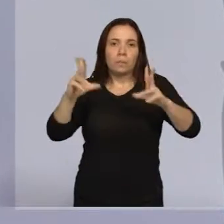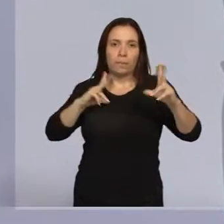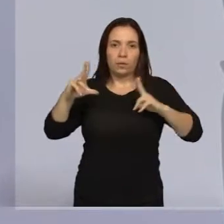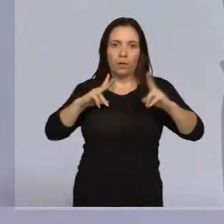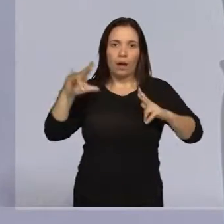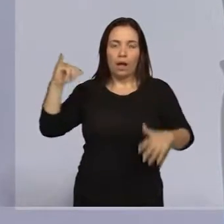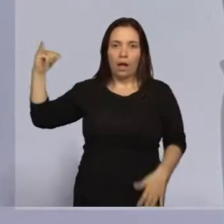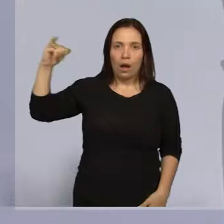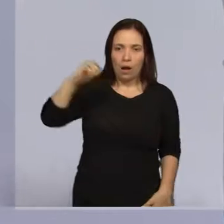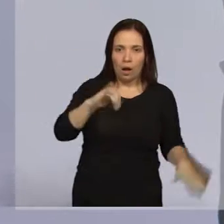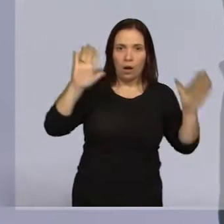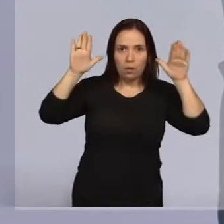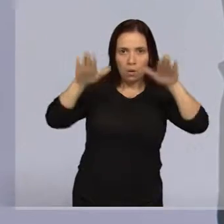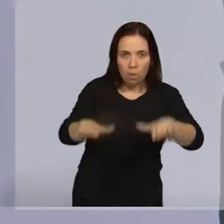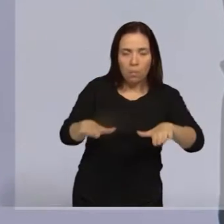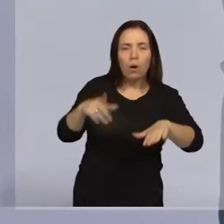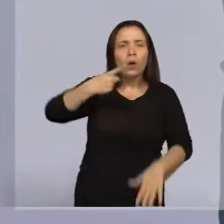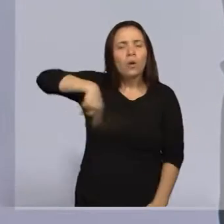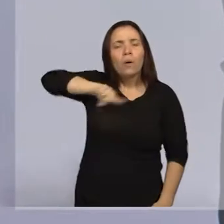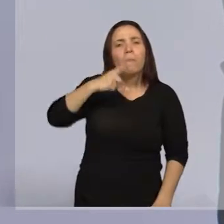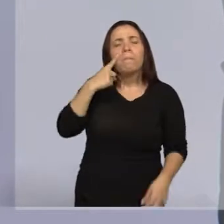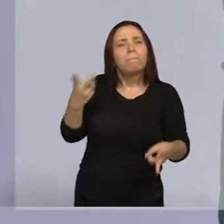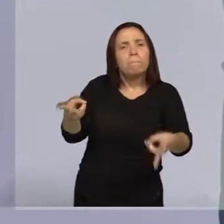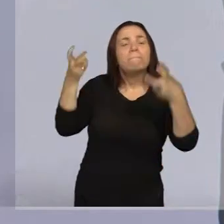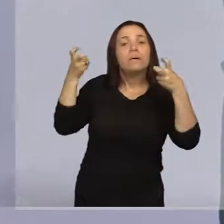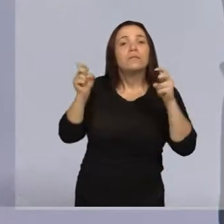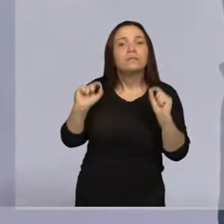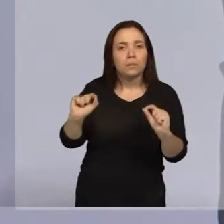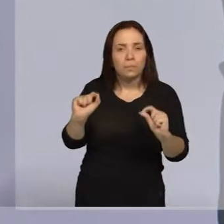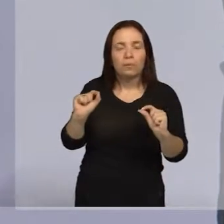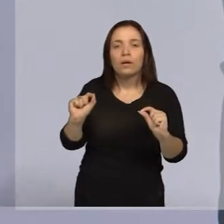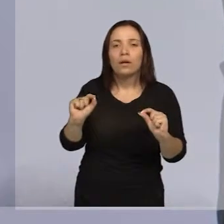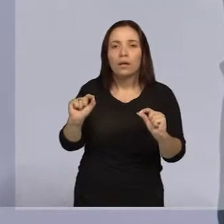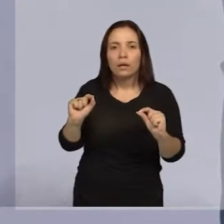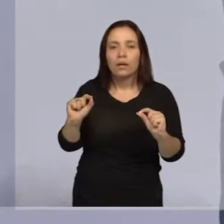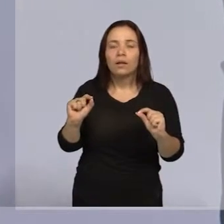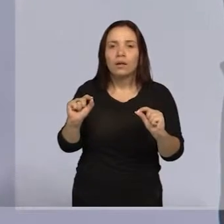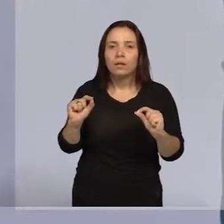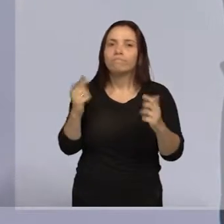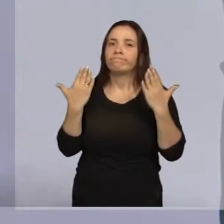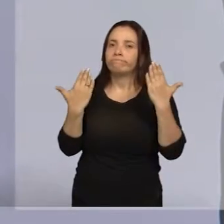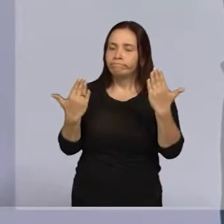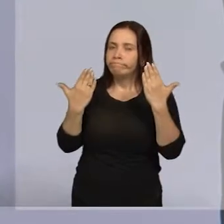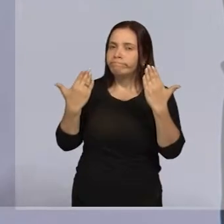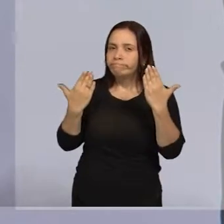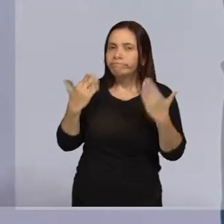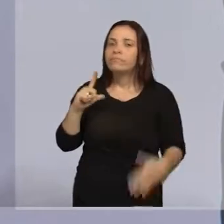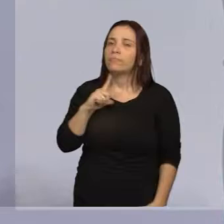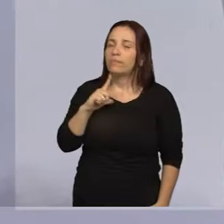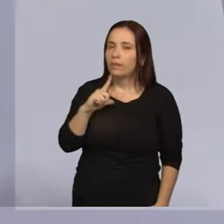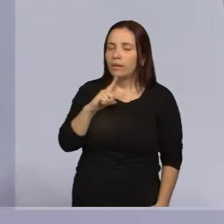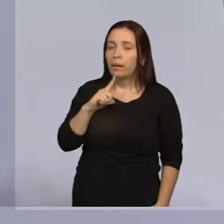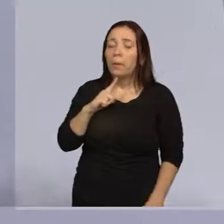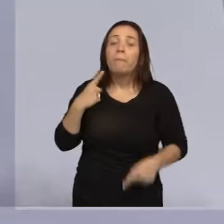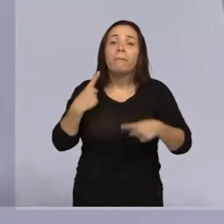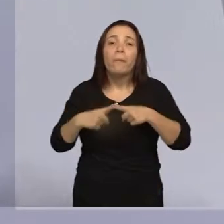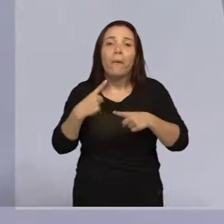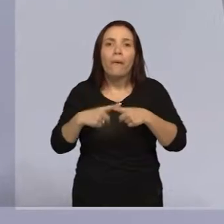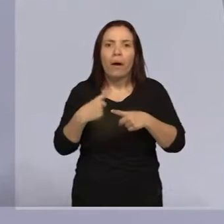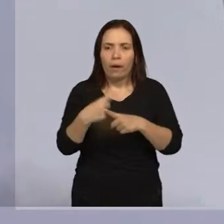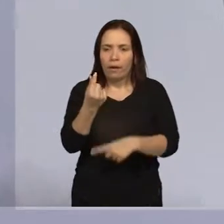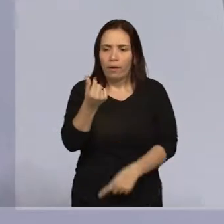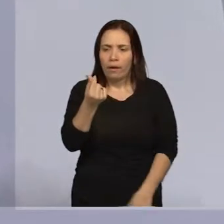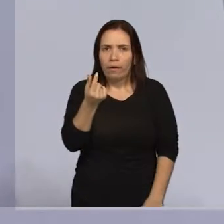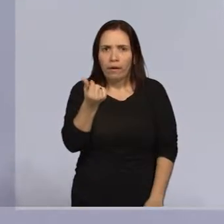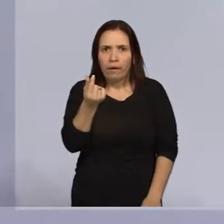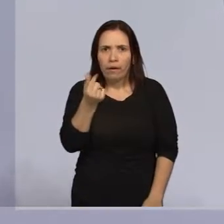a gente percebe ali algo que levanta suspeita, tá? Pela forma, pelo